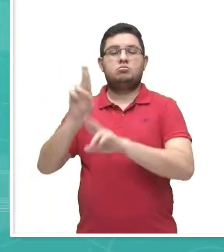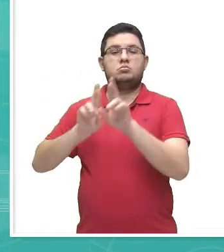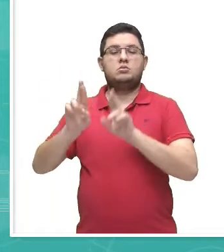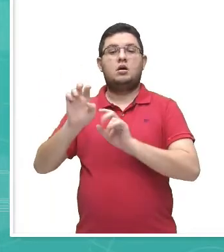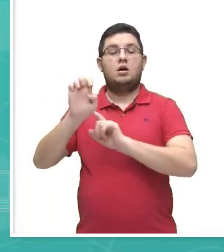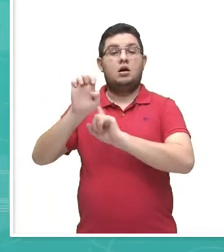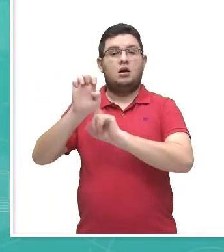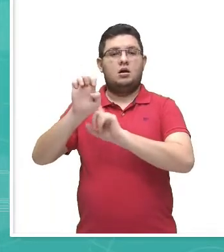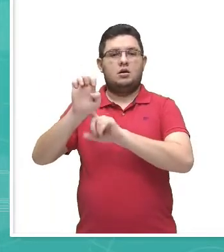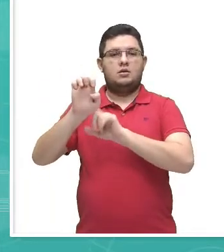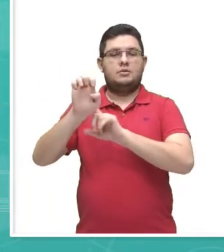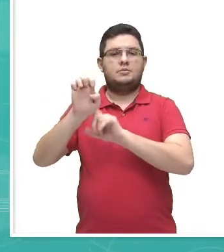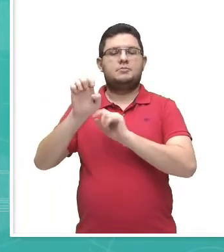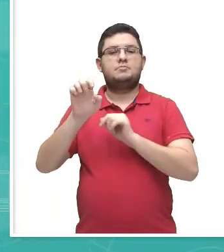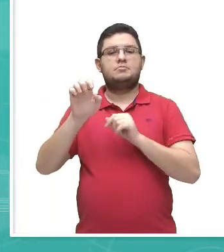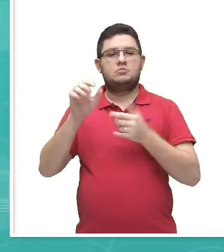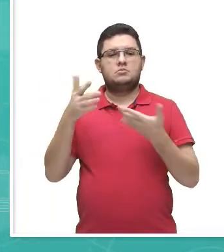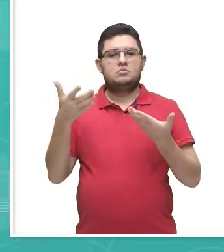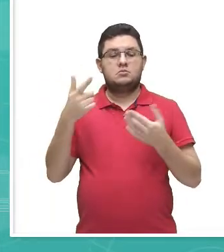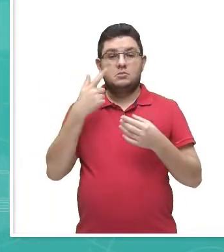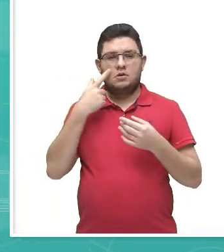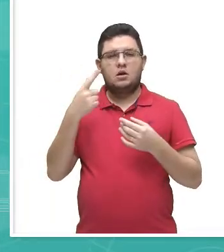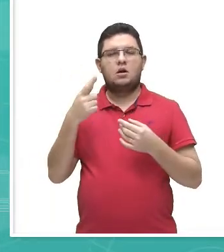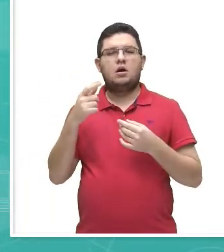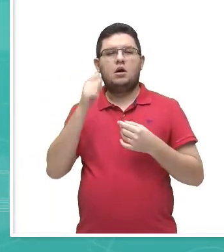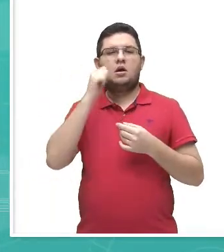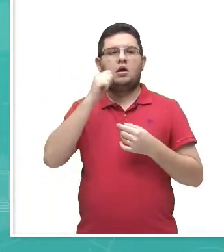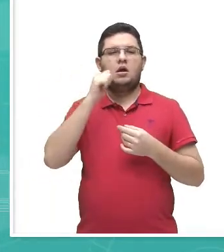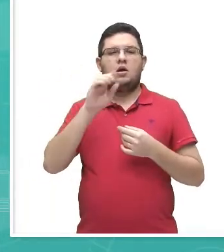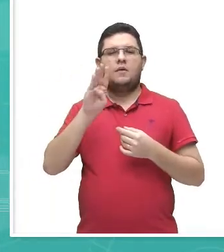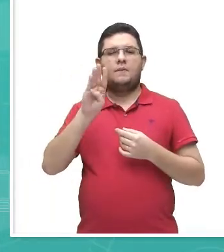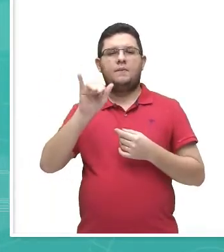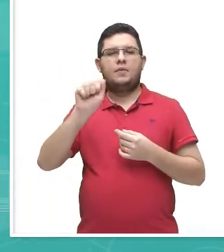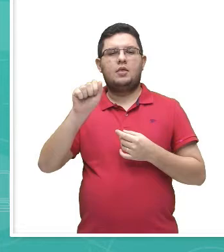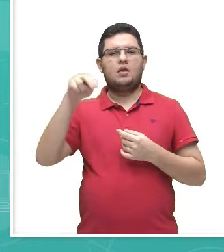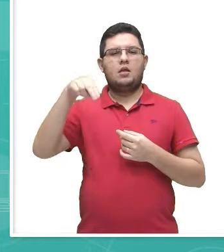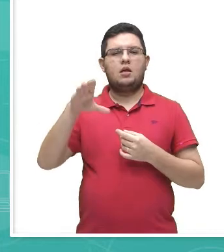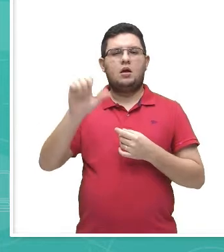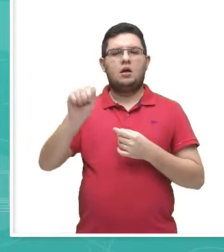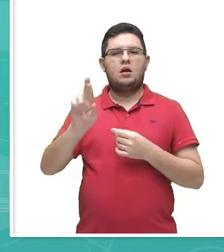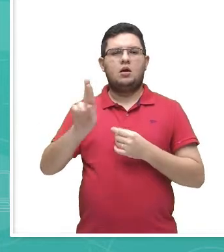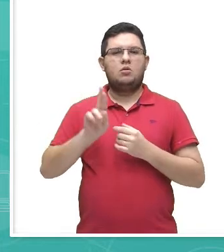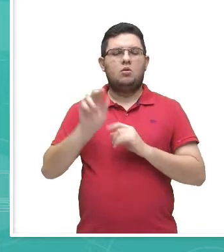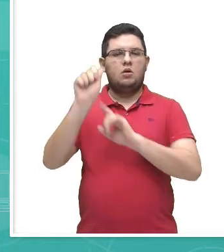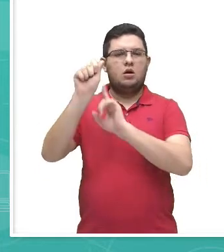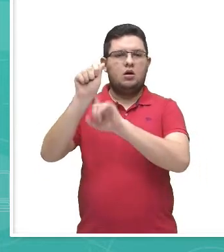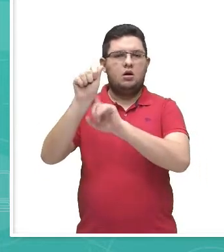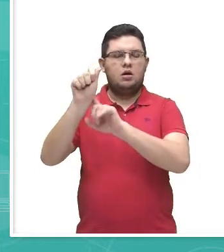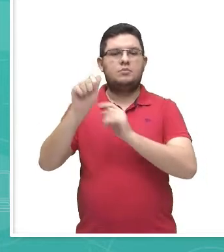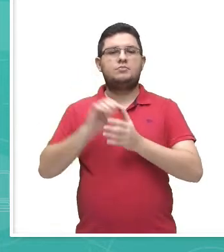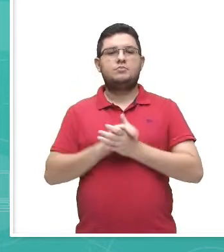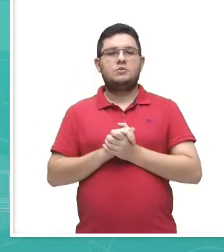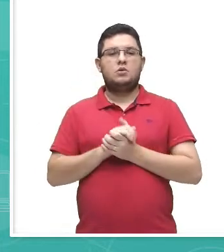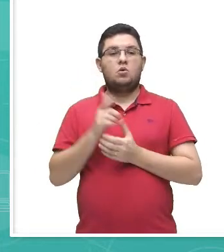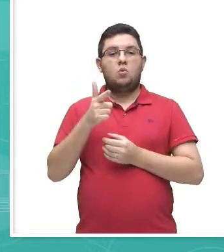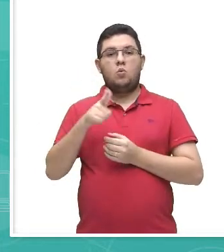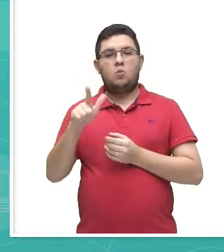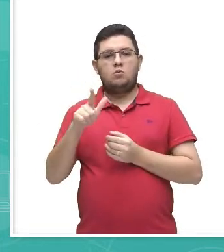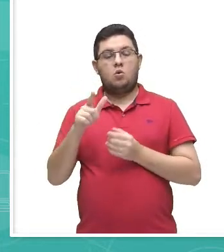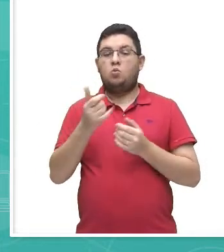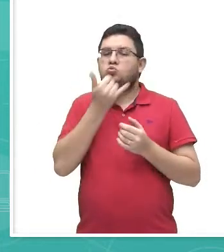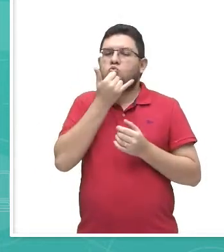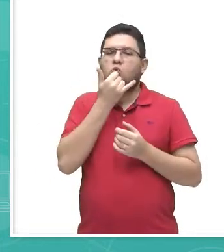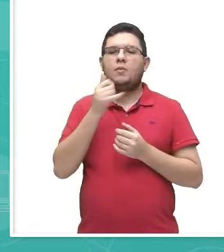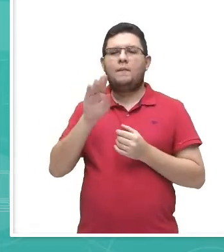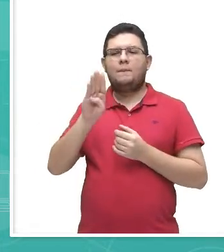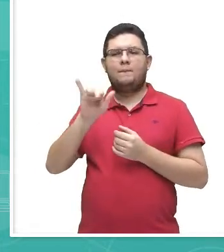Aliás, foi a resposta que, deixa eu ver, a Bianca deu como letra A. Aí nós temos Josué, desculpa, letra E.